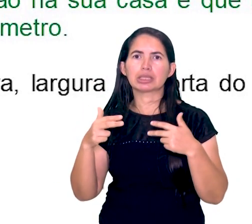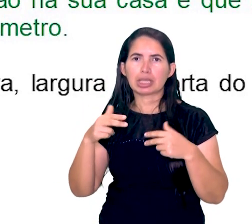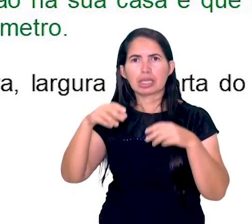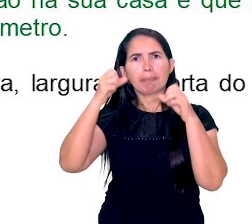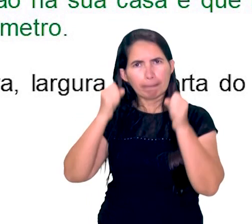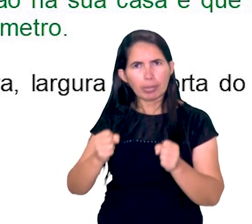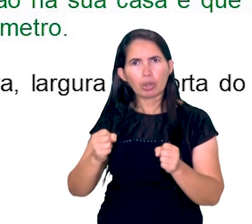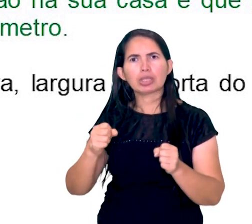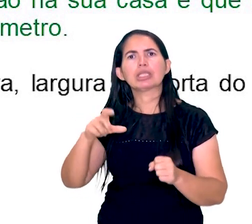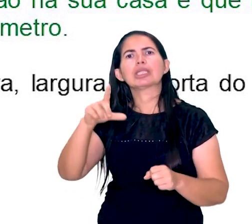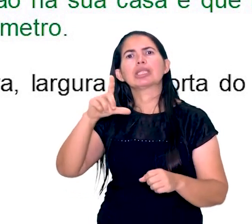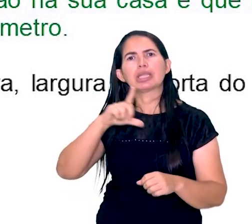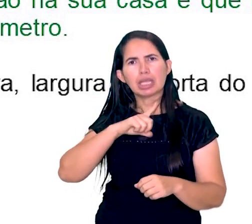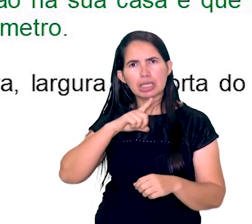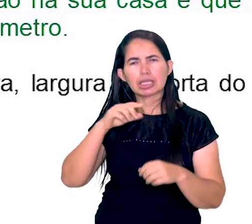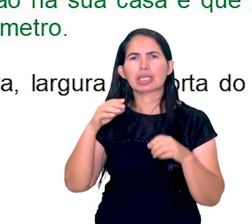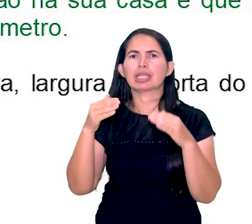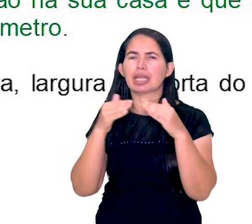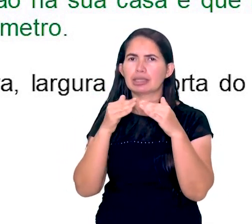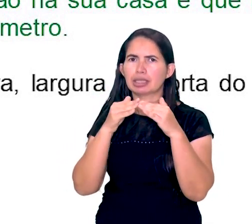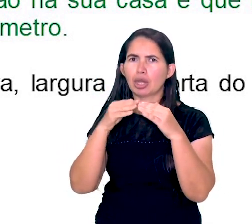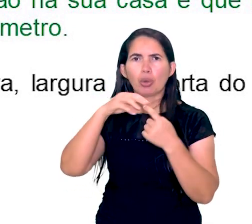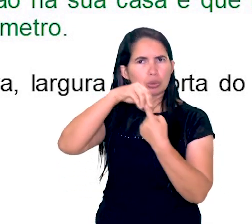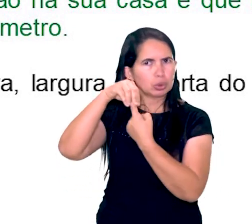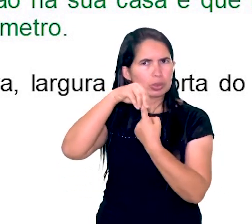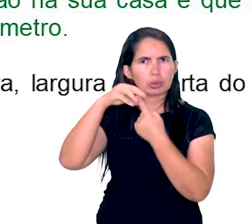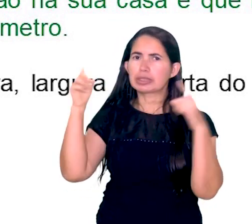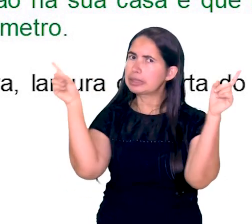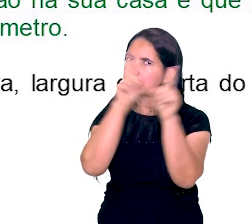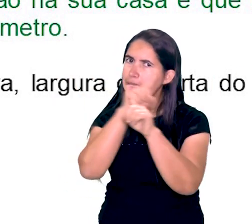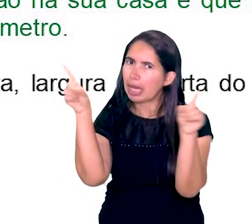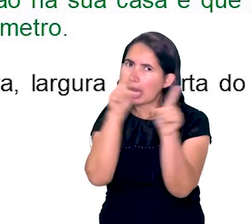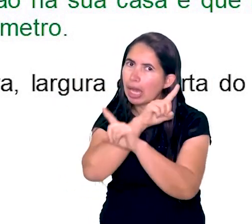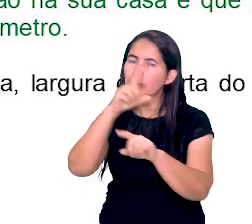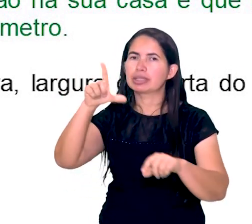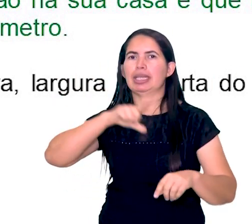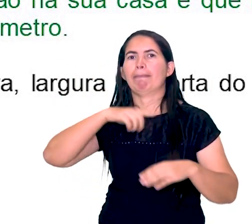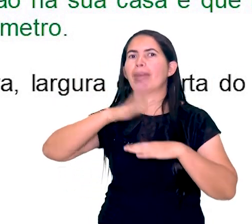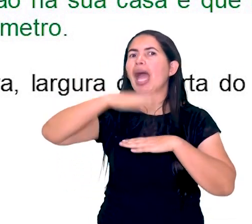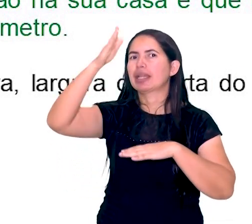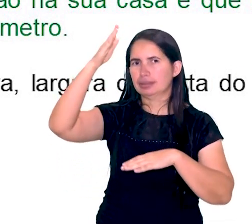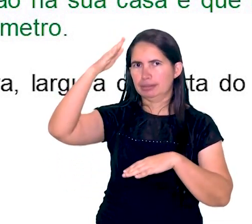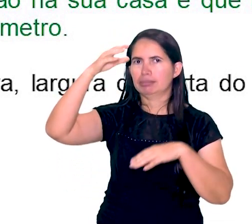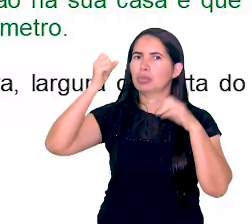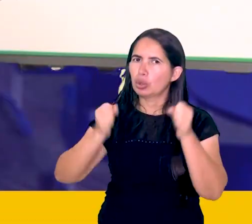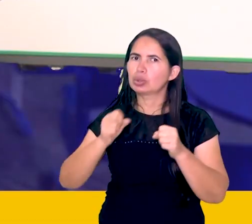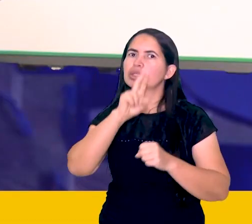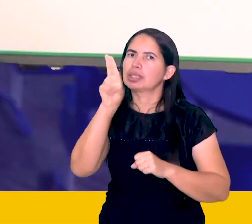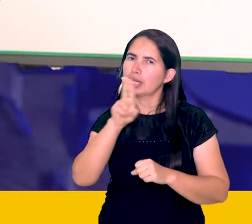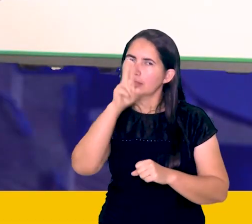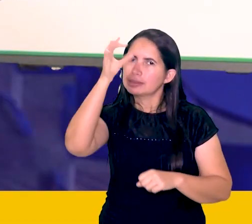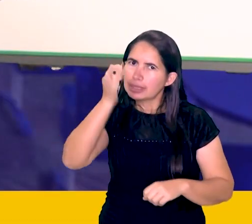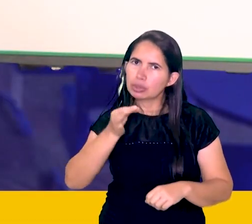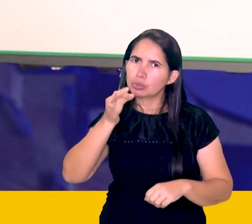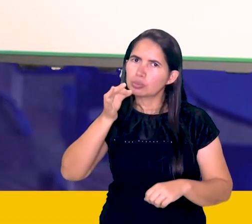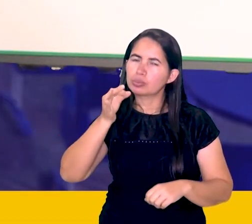você pode ter em casa. E são os únicos, de forma alguma. Existem outros que você pode fazer uso, tá